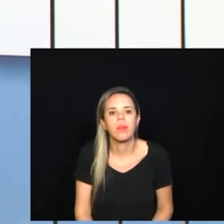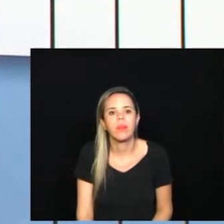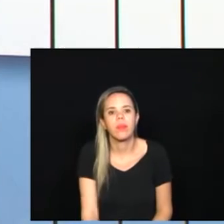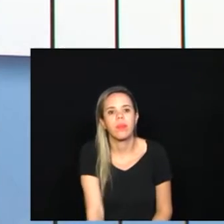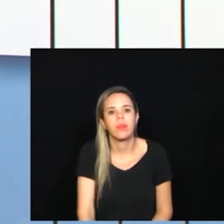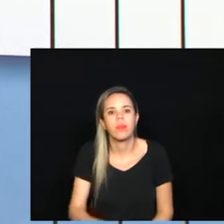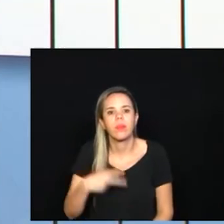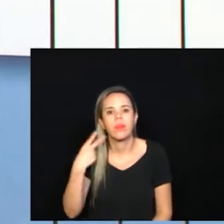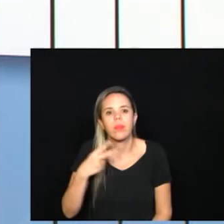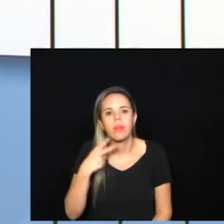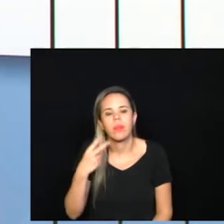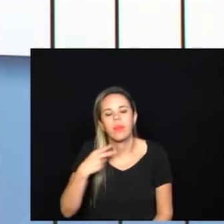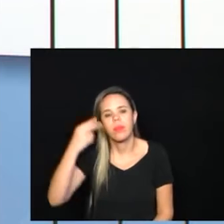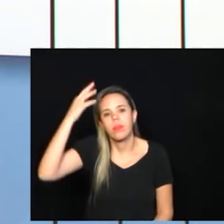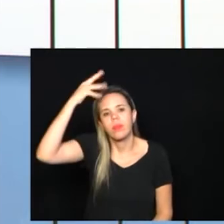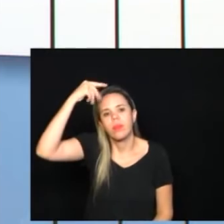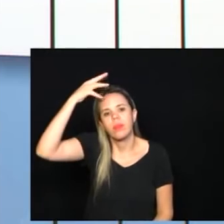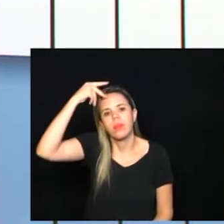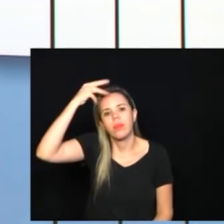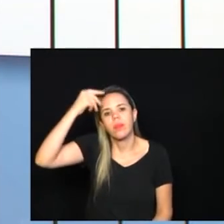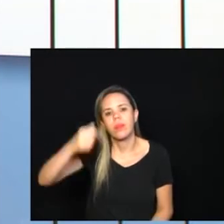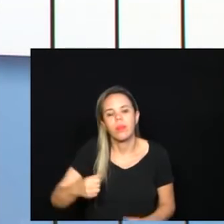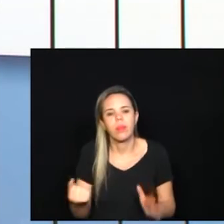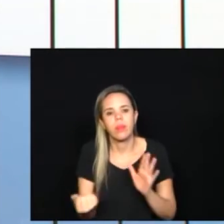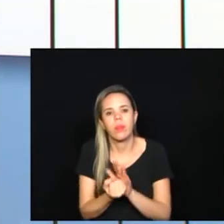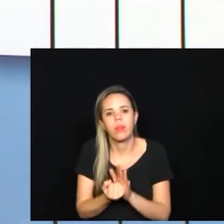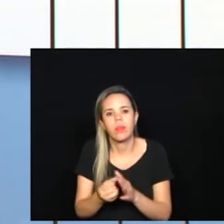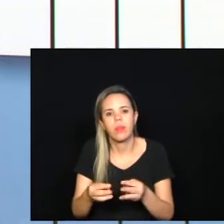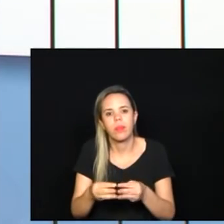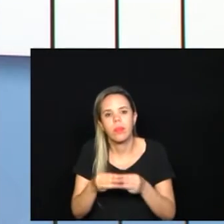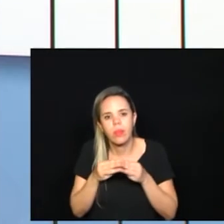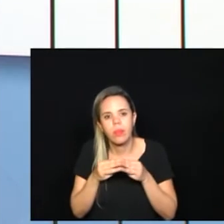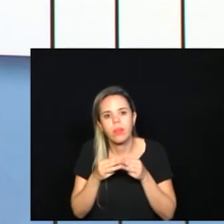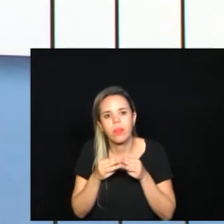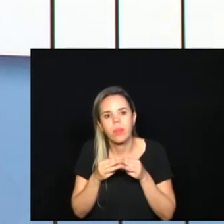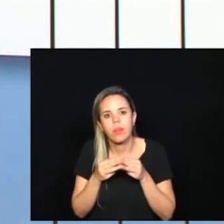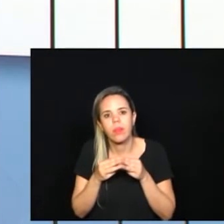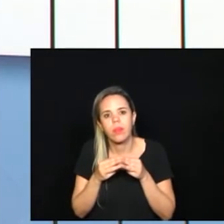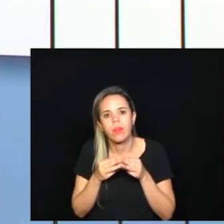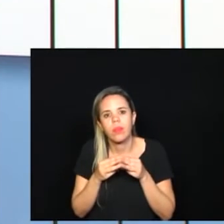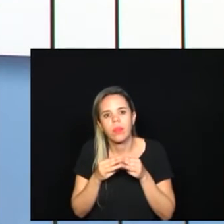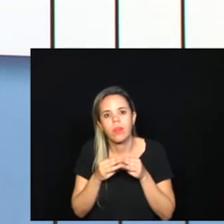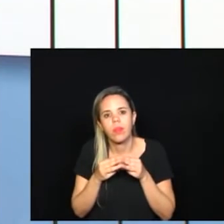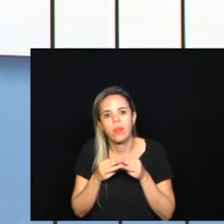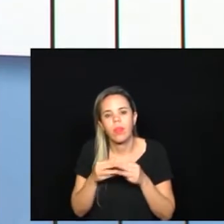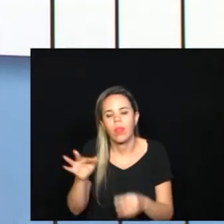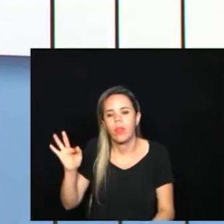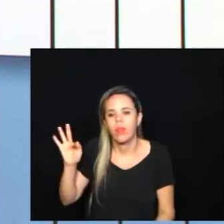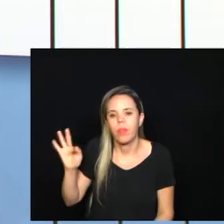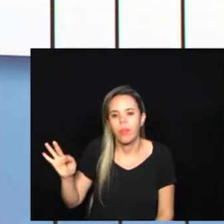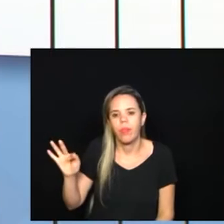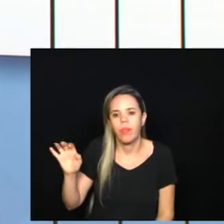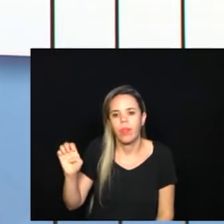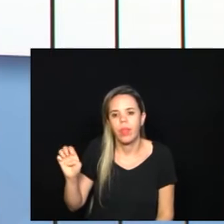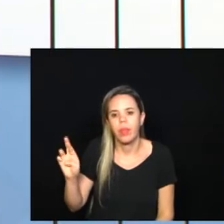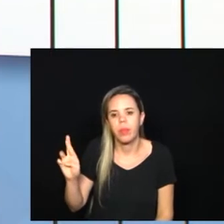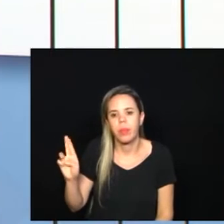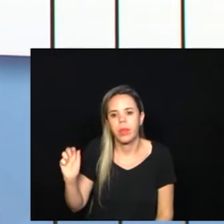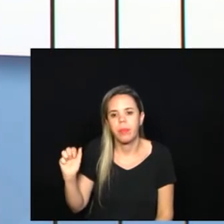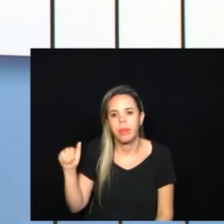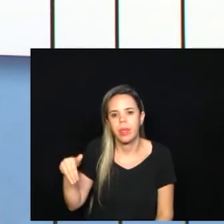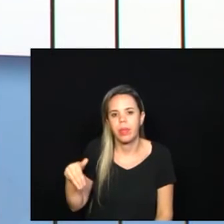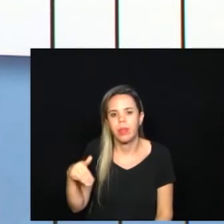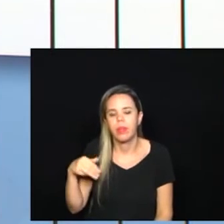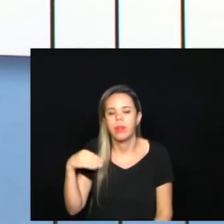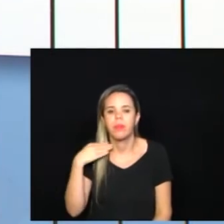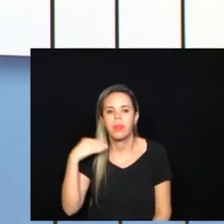E o vereador Rodrigo da Farmadic protocolou uma moção que apela à FEBRABAN, a Federação Brasileira dos Bancos,